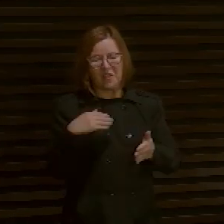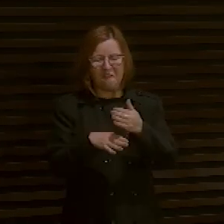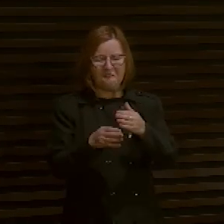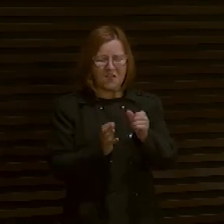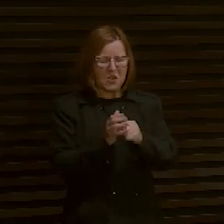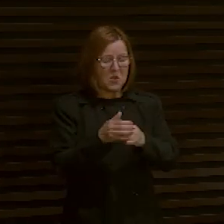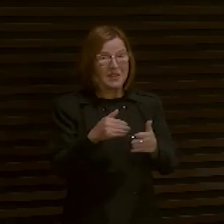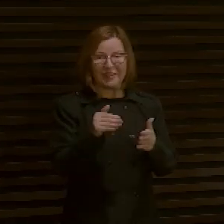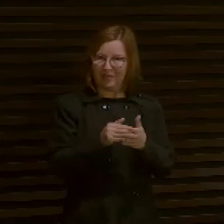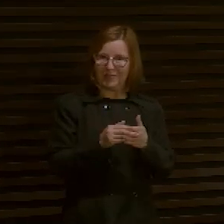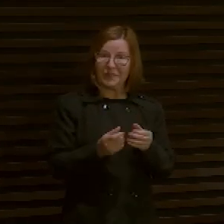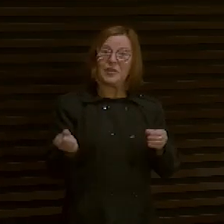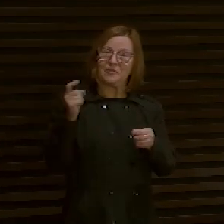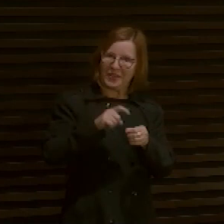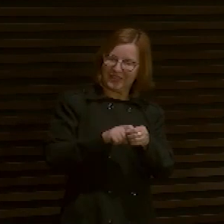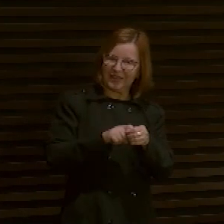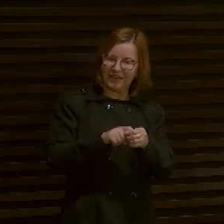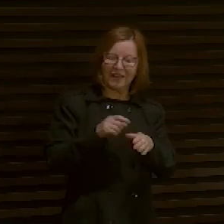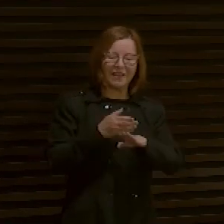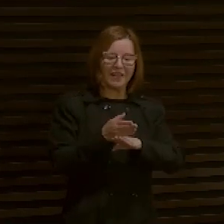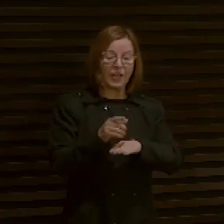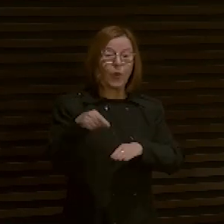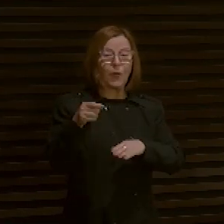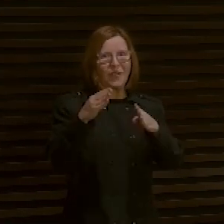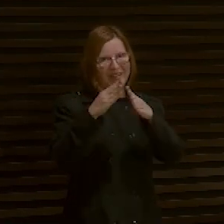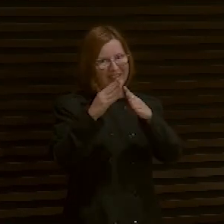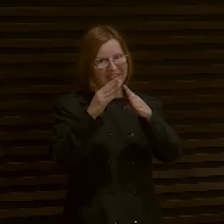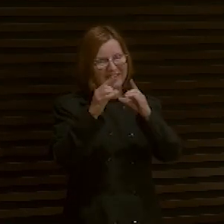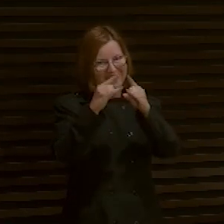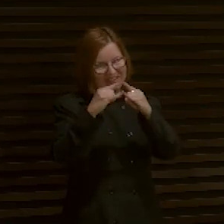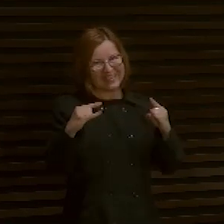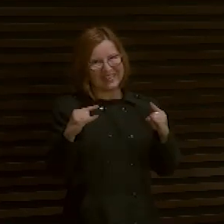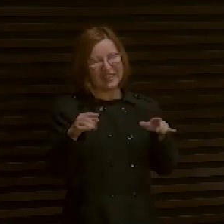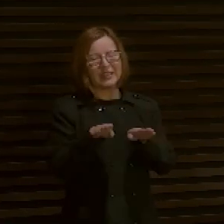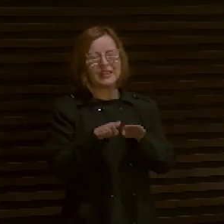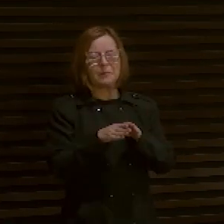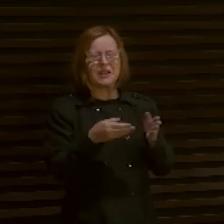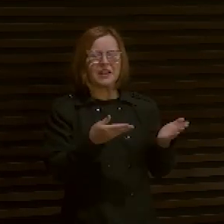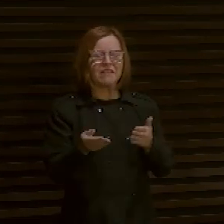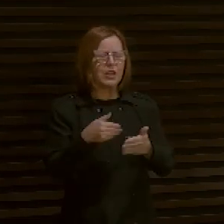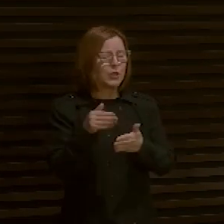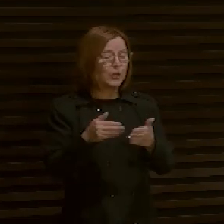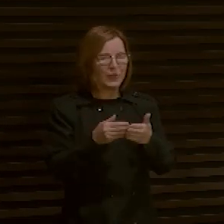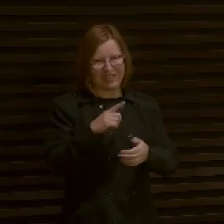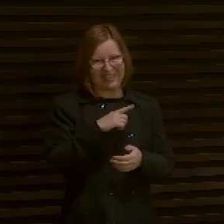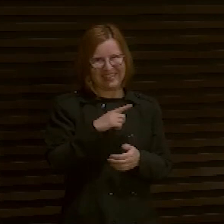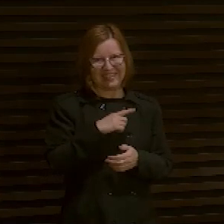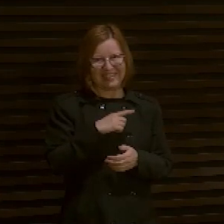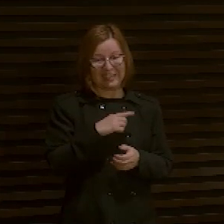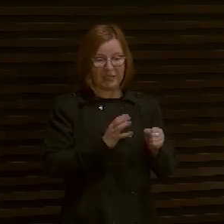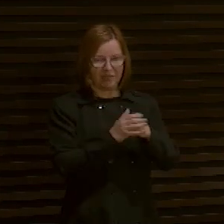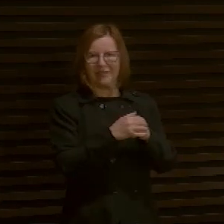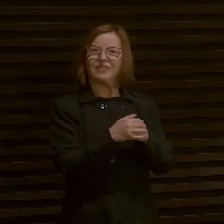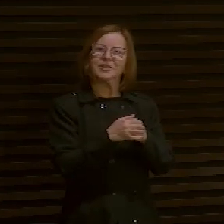tudo. Voltaram, entraram em outra tenda, e dali também levaram o que havia e